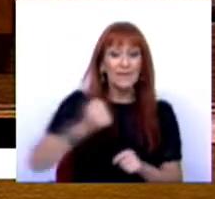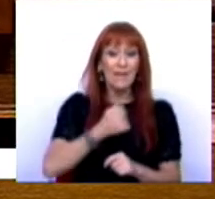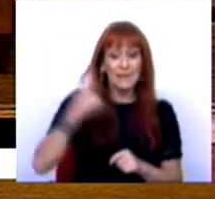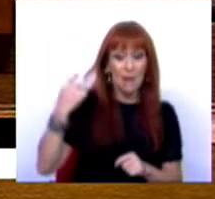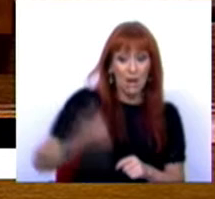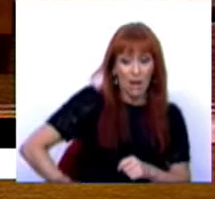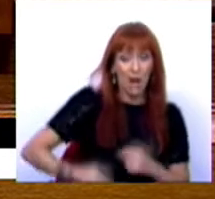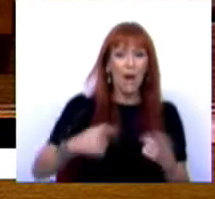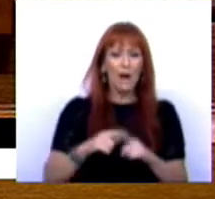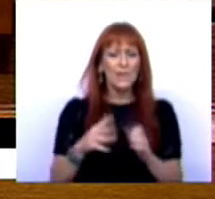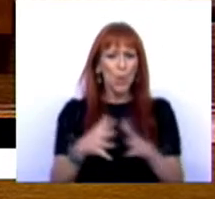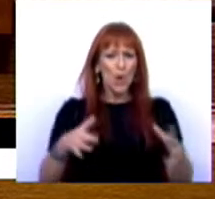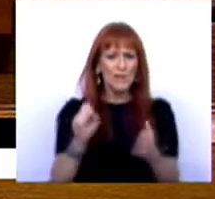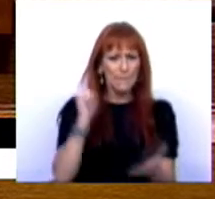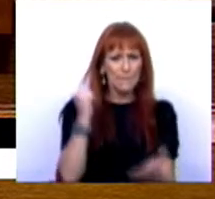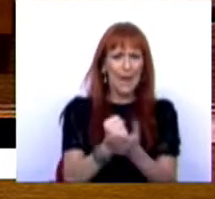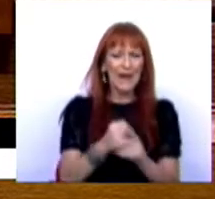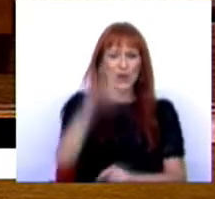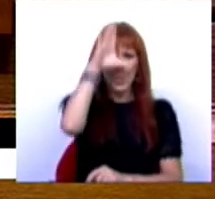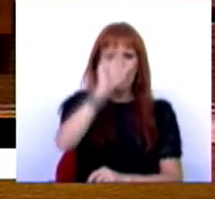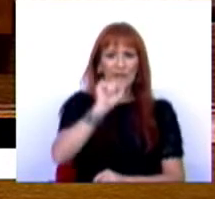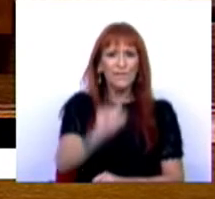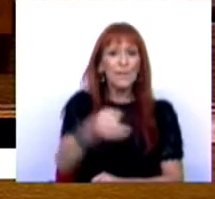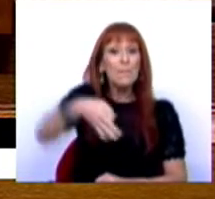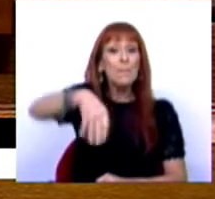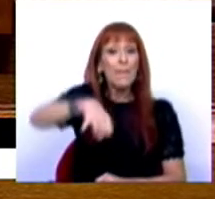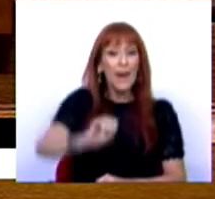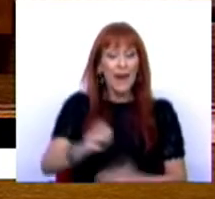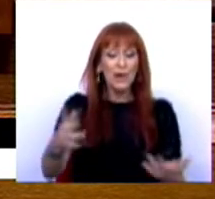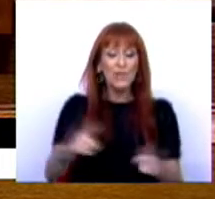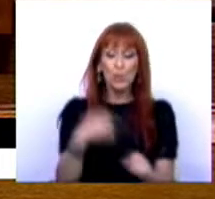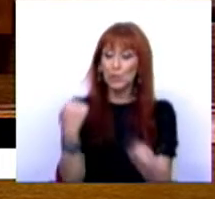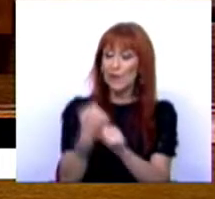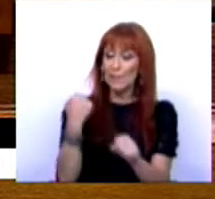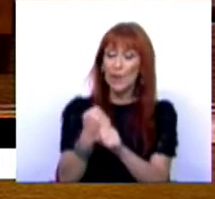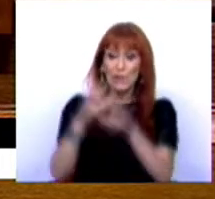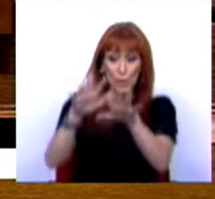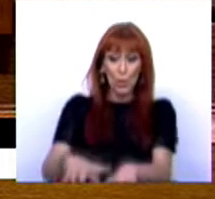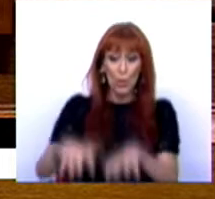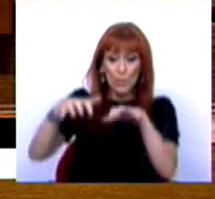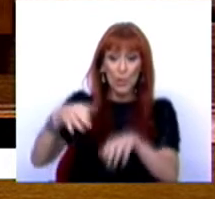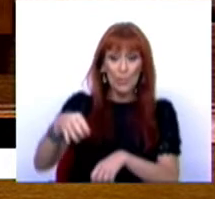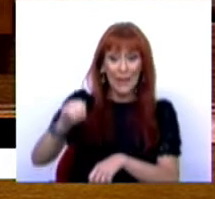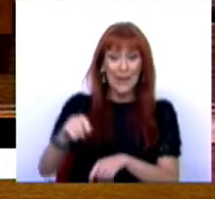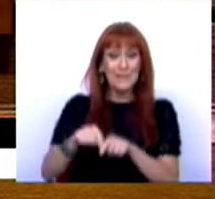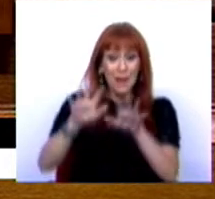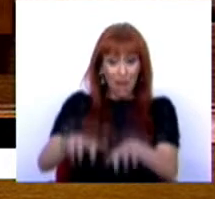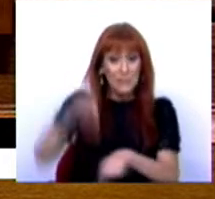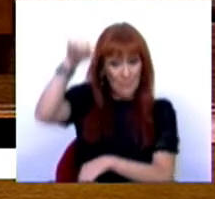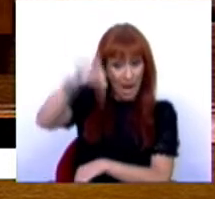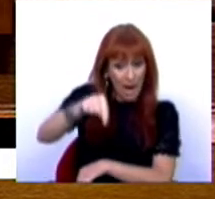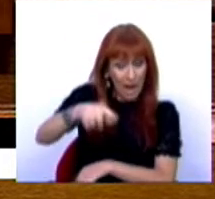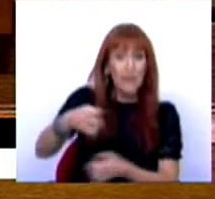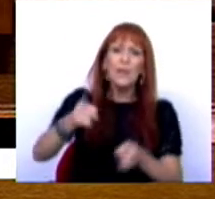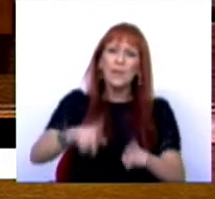habitação é uma das grandes marcas da governação do Partido Socialista, do trabalho parlamentar do PS nesta Assembleia